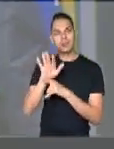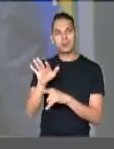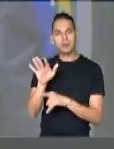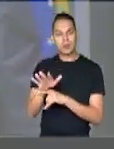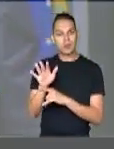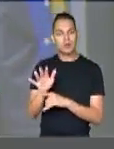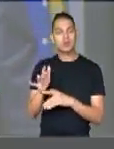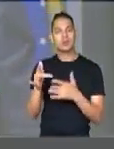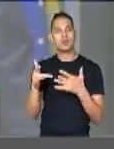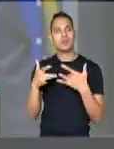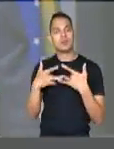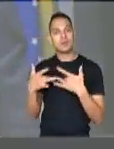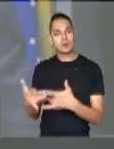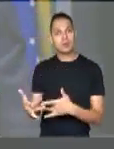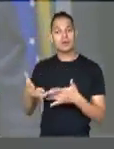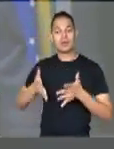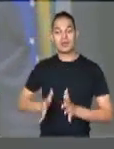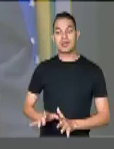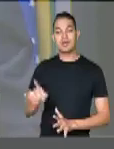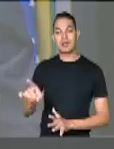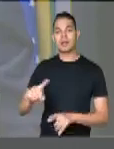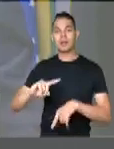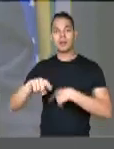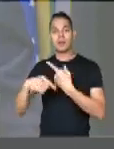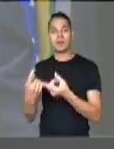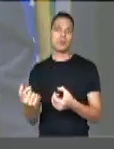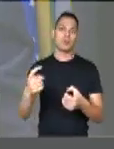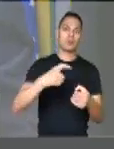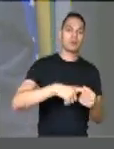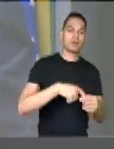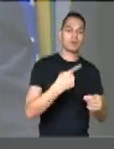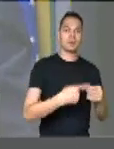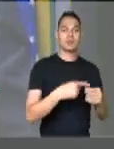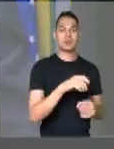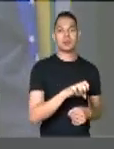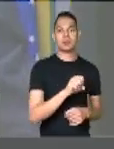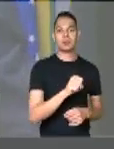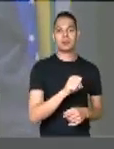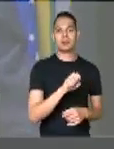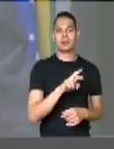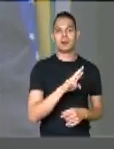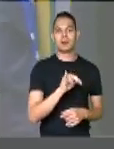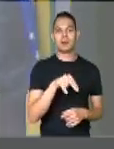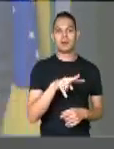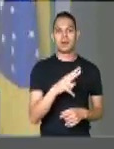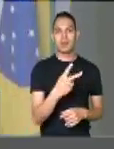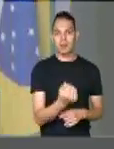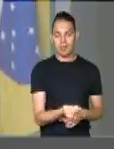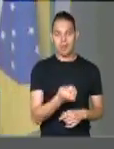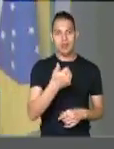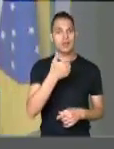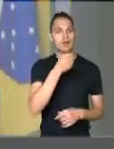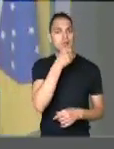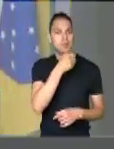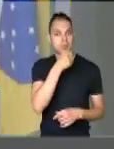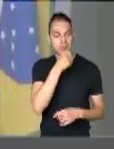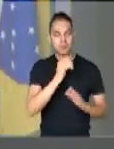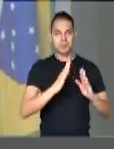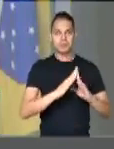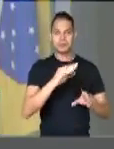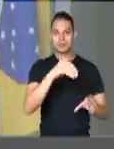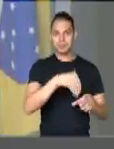hospital. E lá eu nasci. Voltei para Serrinha, passei alguns dias na casa de minha avó, no